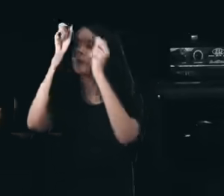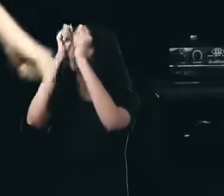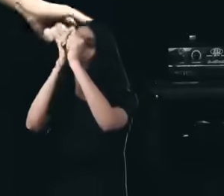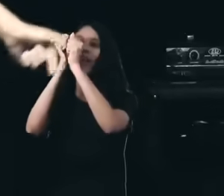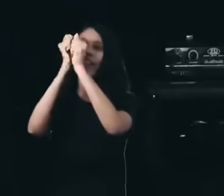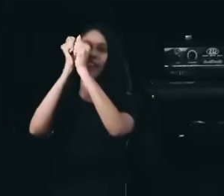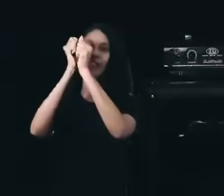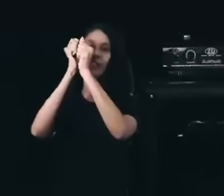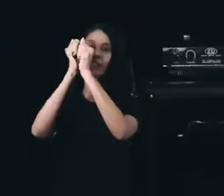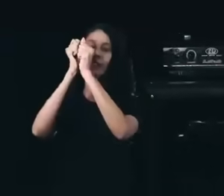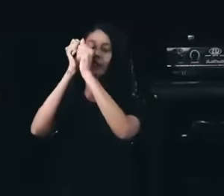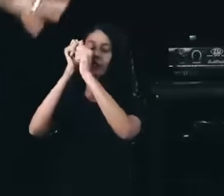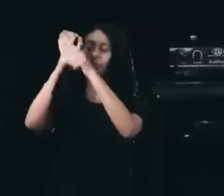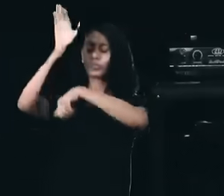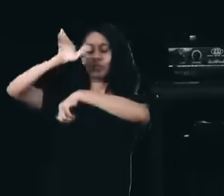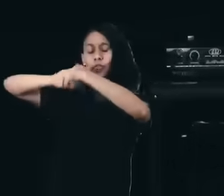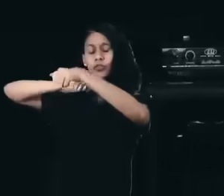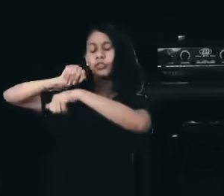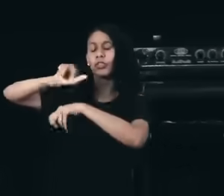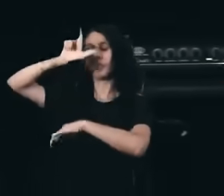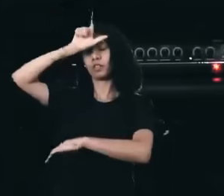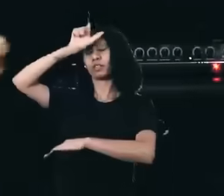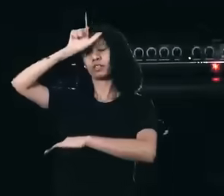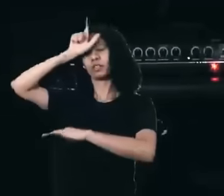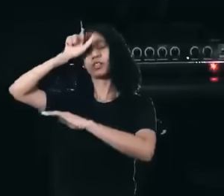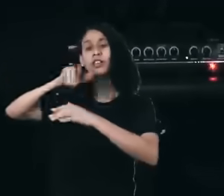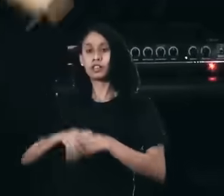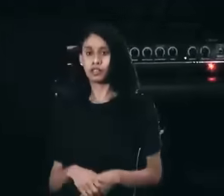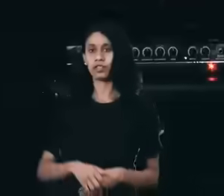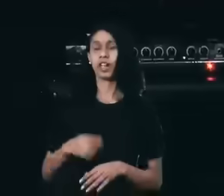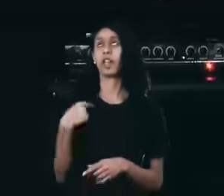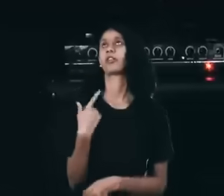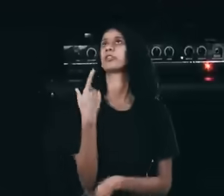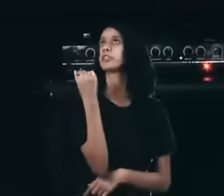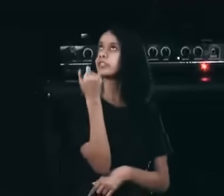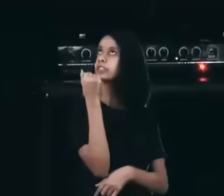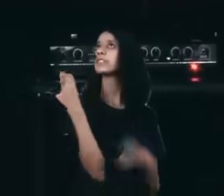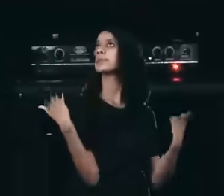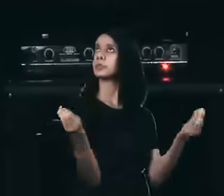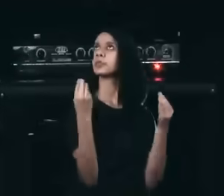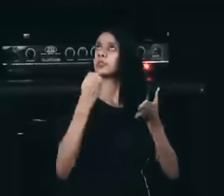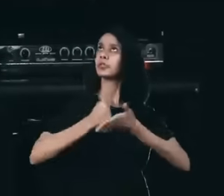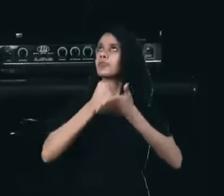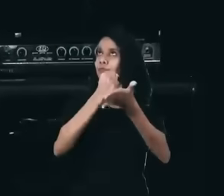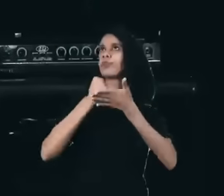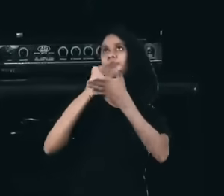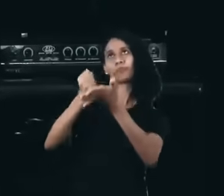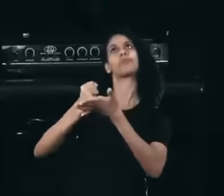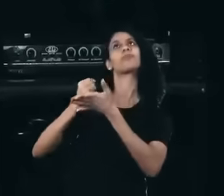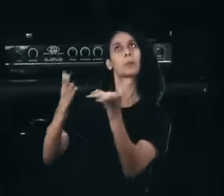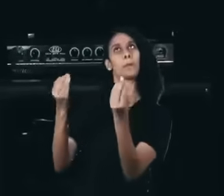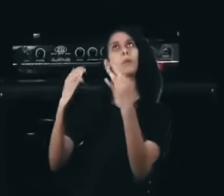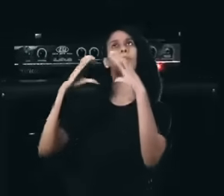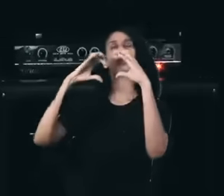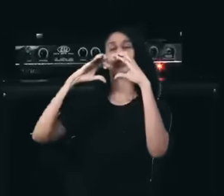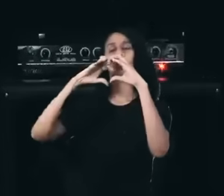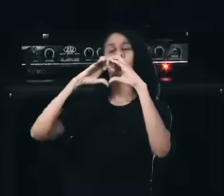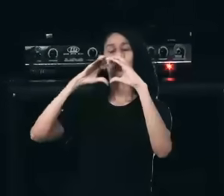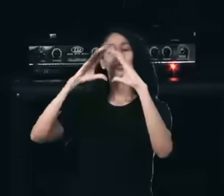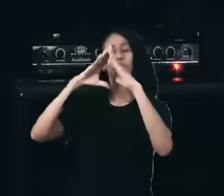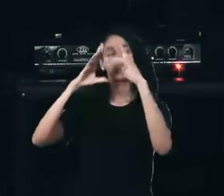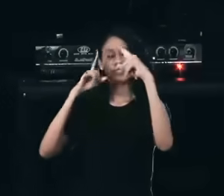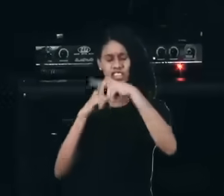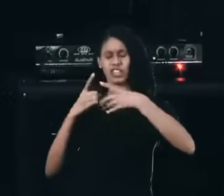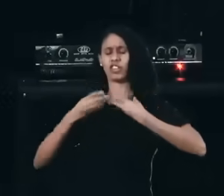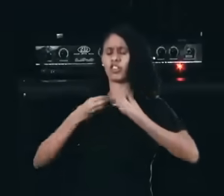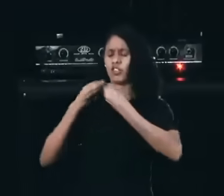de liderança. Ah, mas quando eu tiver muito dinheiro, eu vou ser uma pessoa generosa na minha igreja. Levantou uma oferta, eu vou dar. Oh, meu Deus,